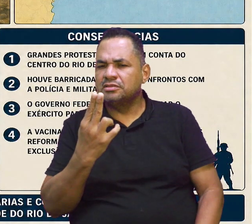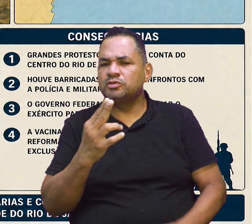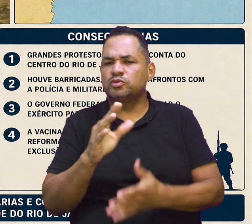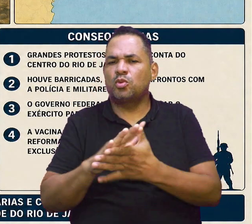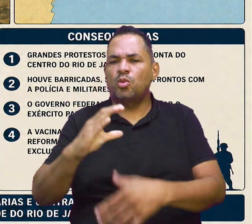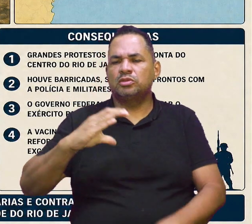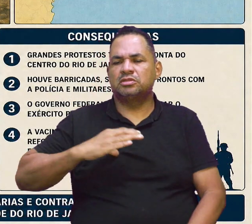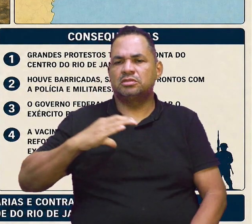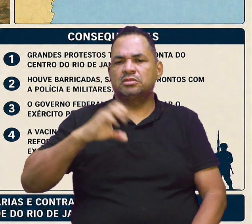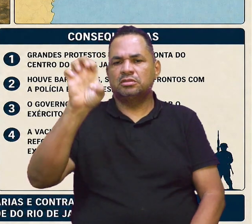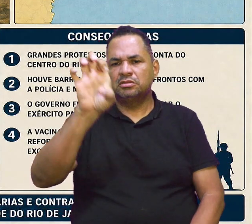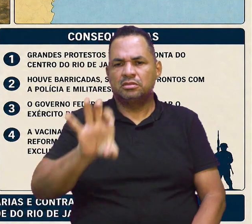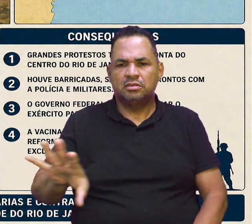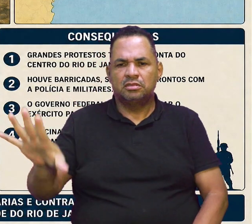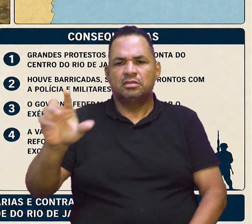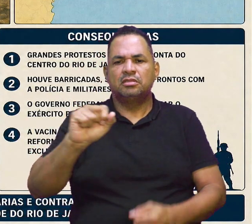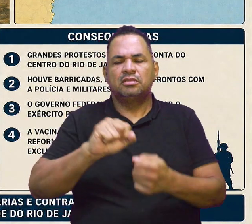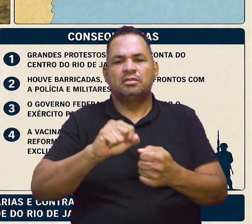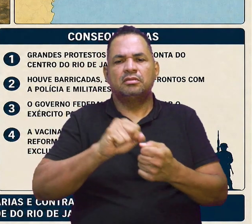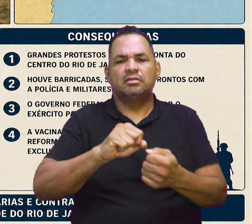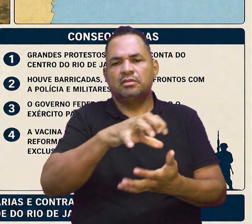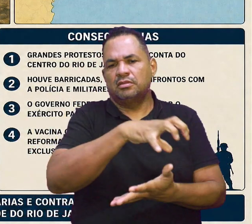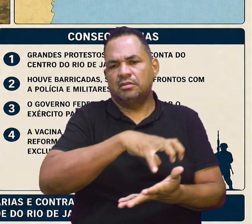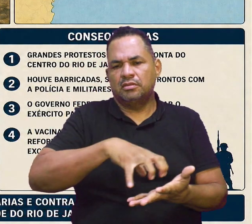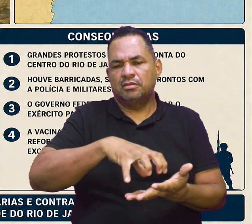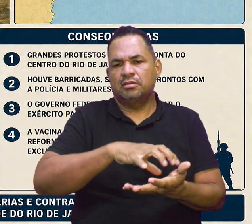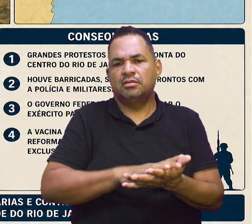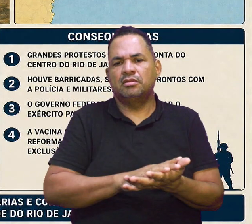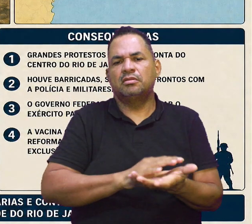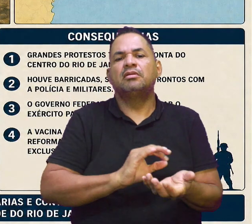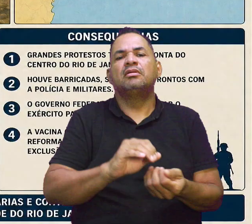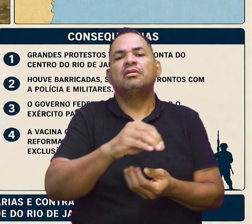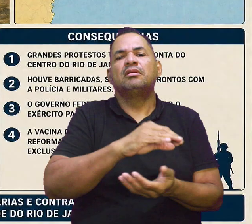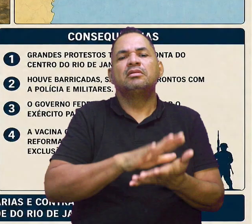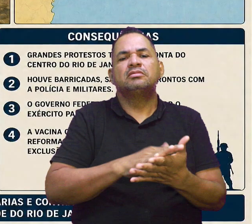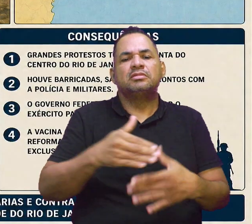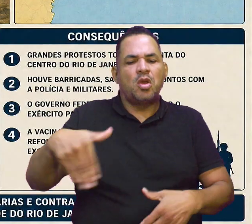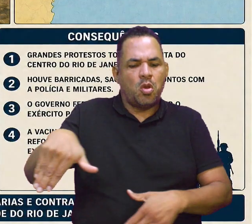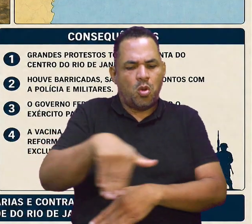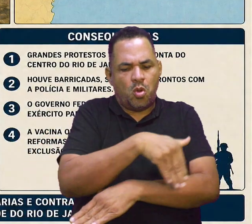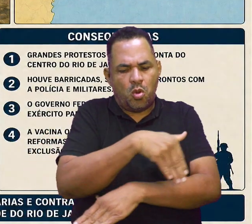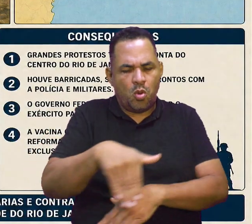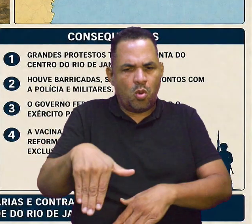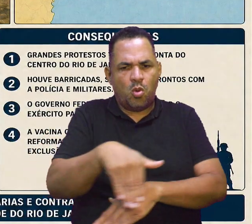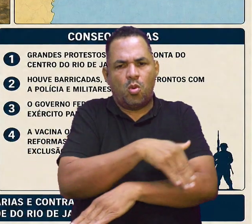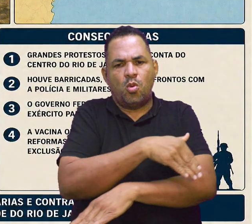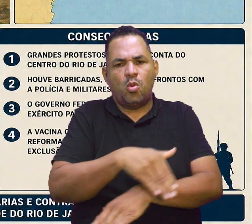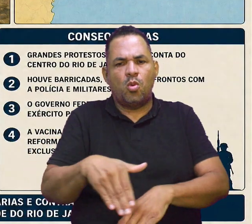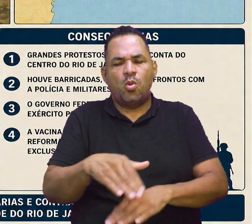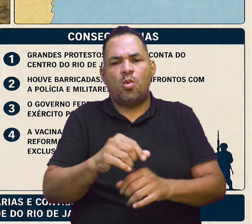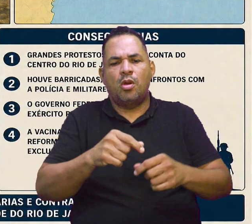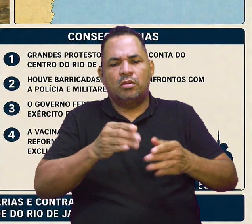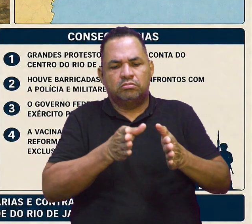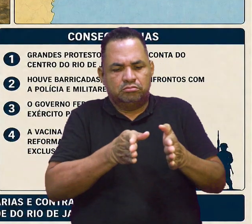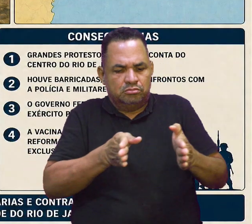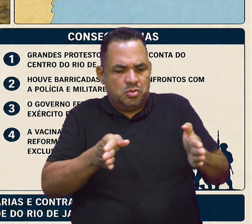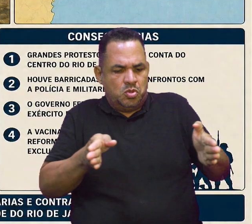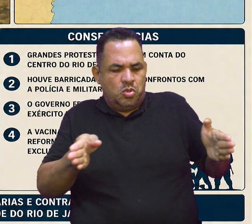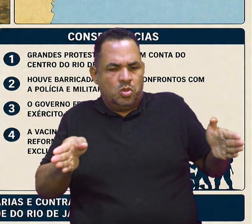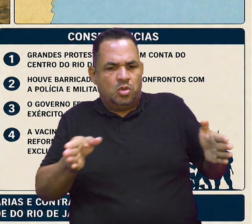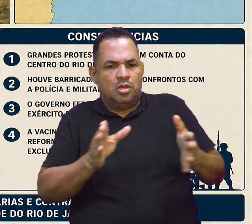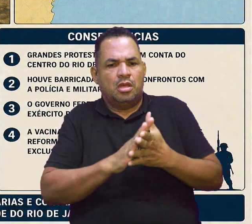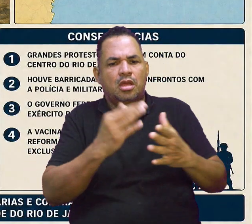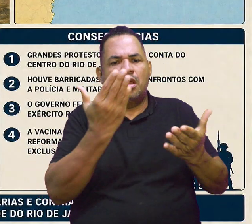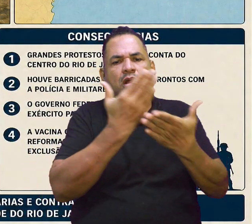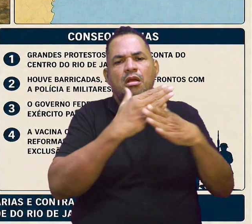grandes reformas urbanas, como a abertura de avenidas, alargamento das ruas e demolição de